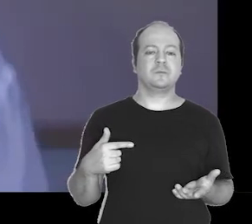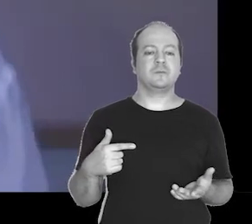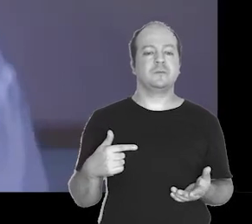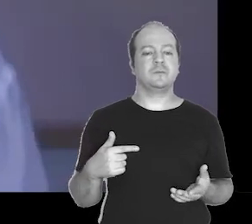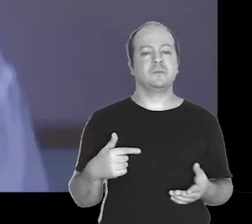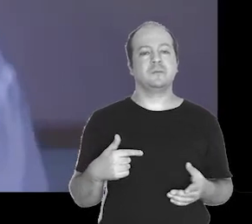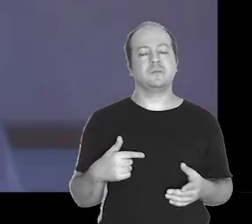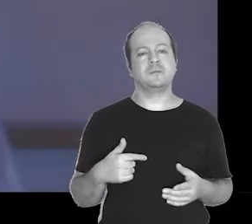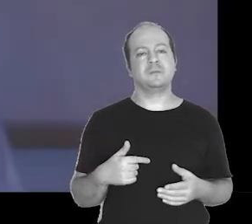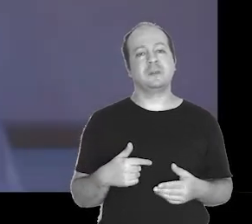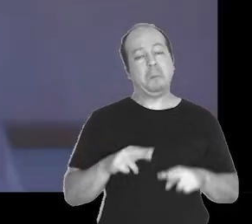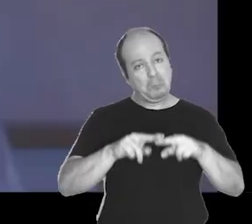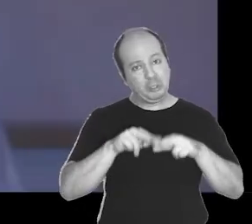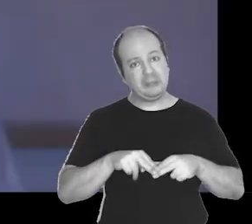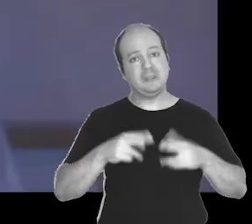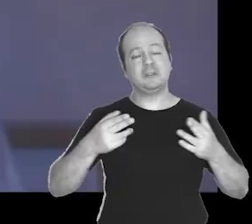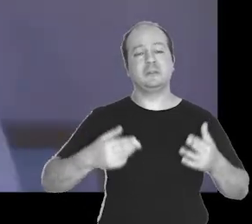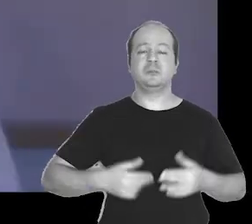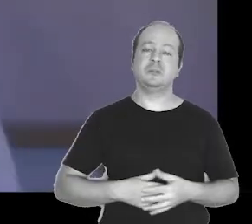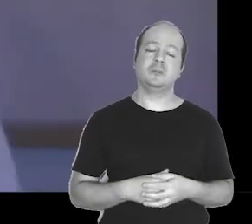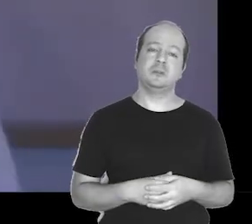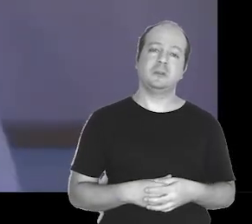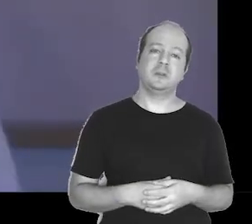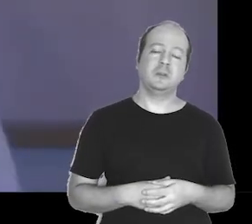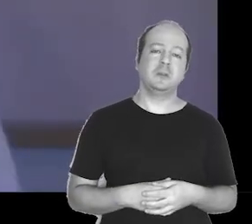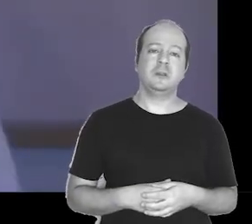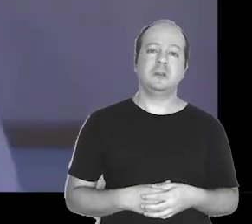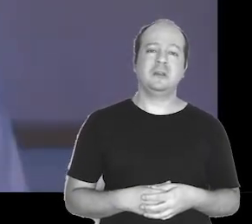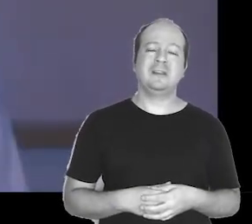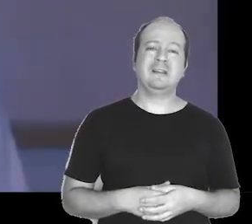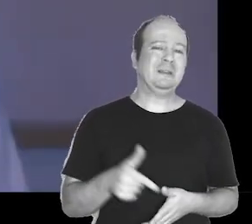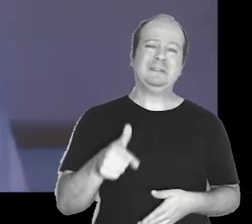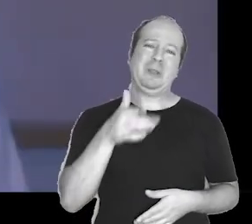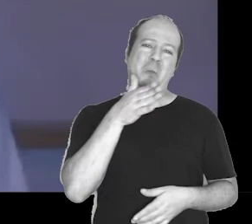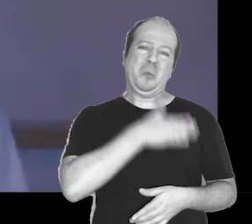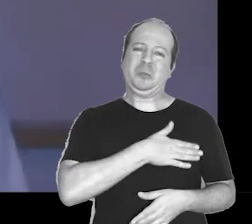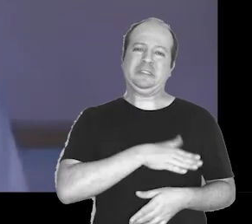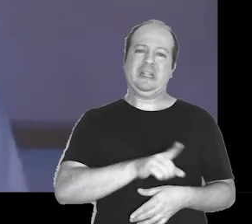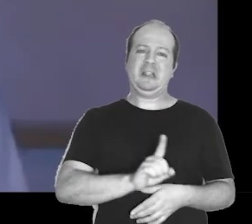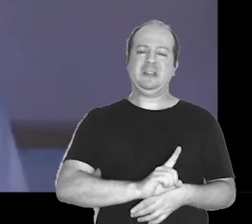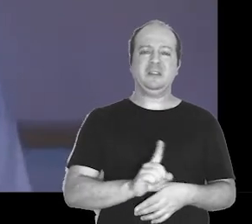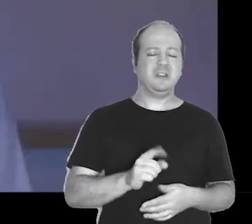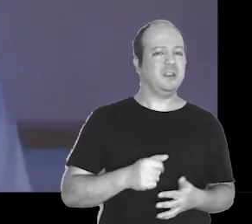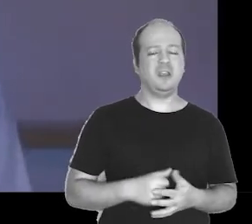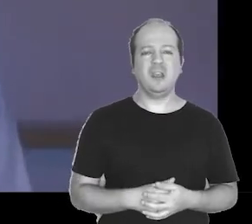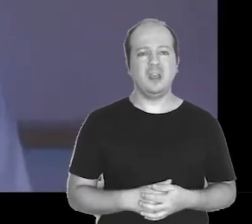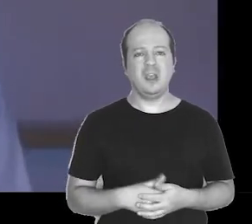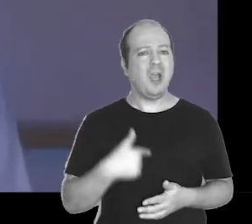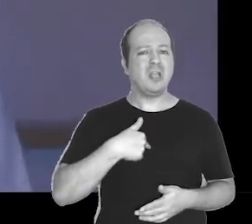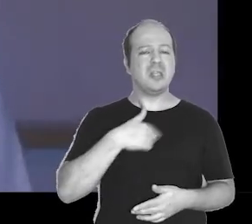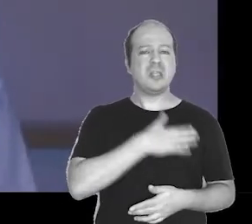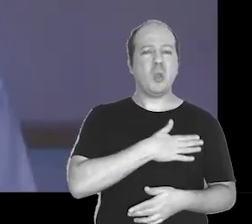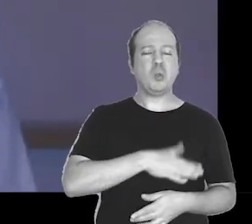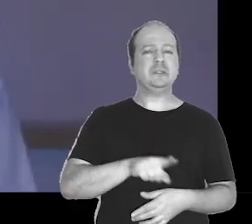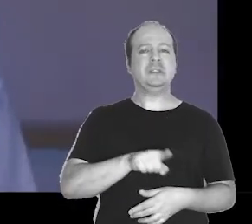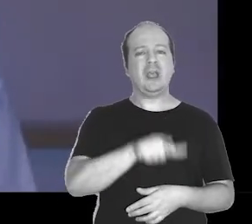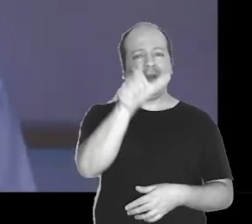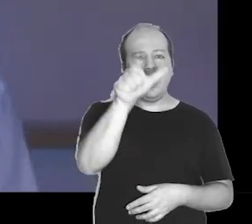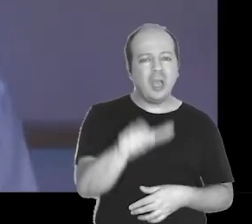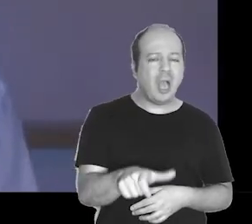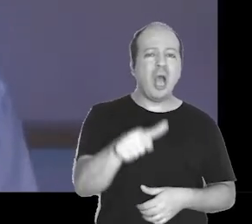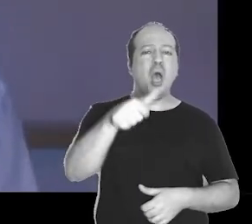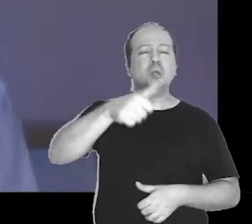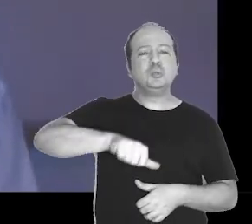Portanto, não gostaria... Não gostaria que o senhor